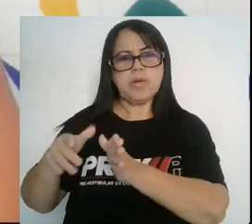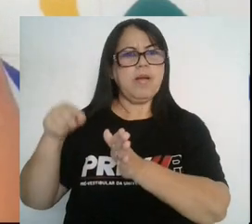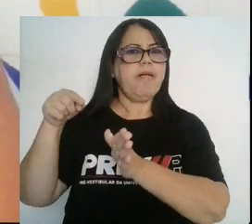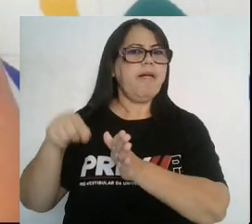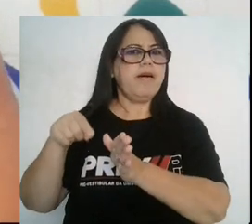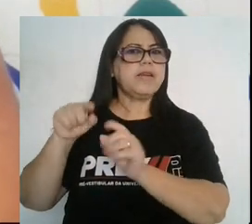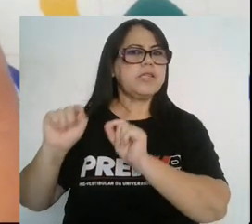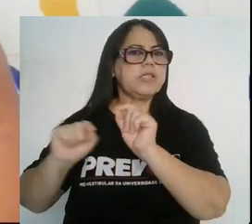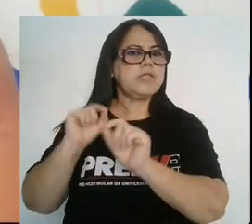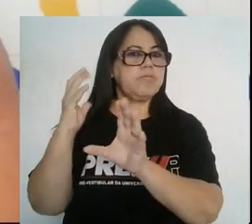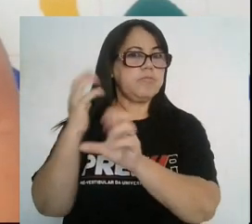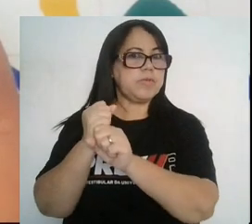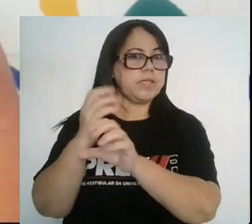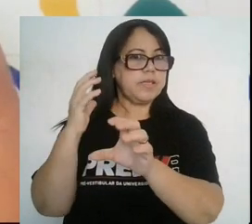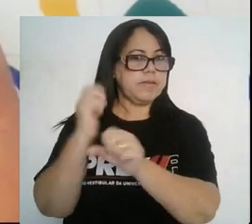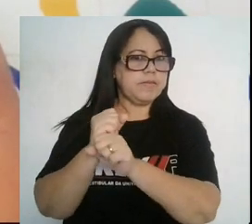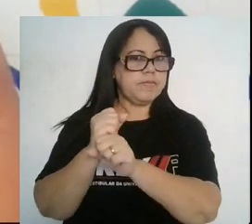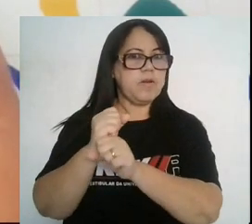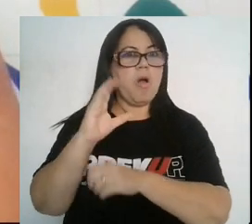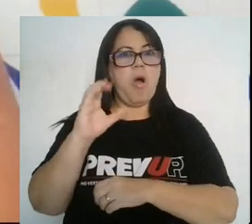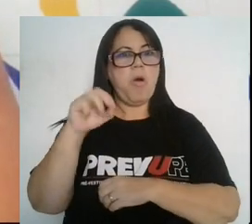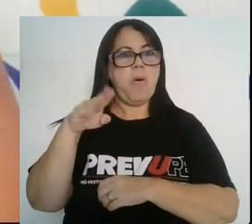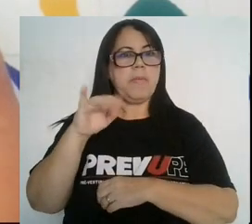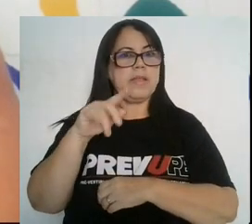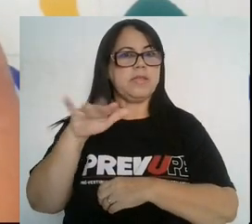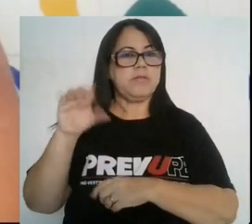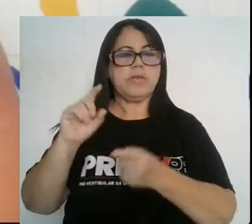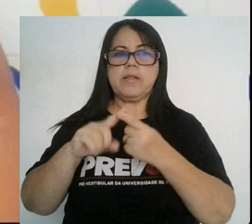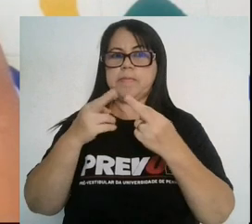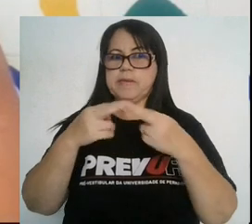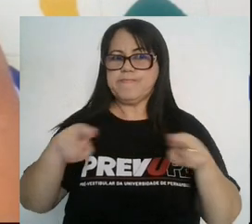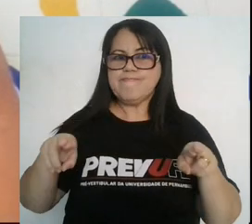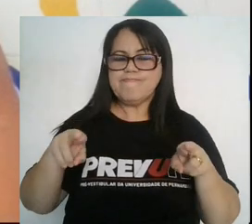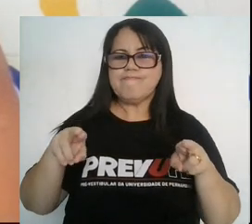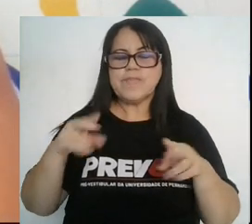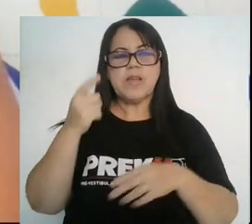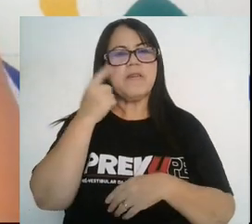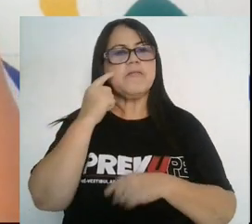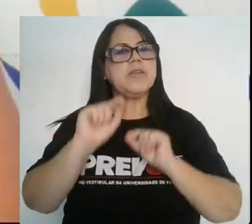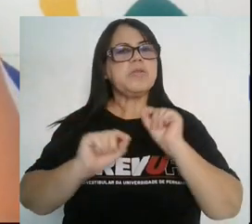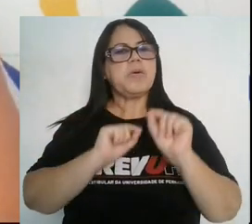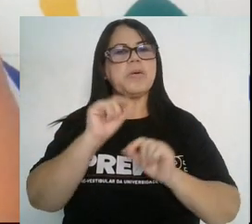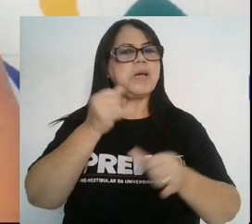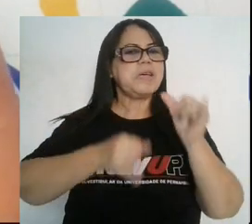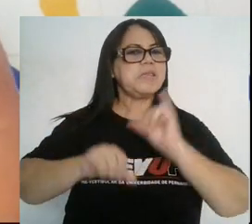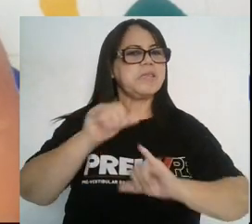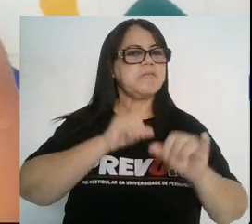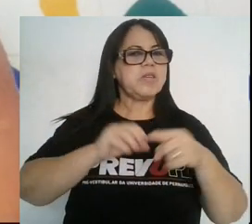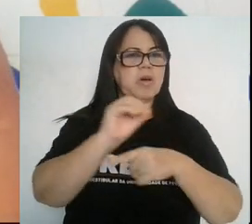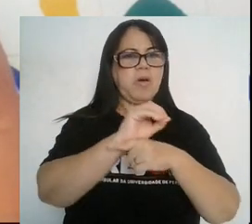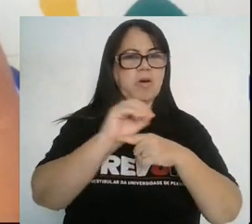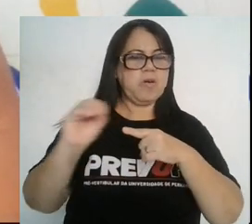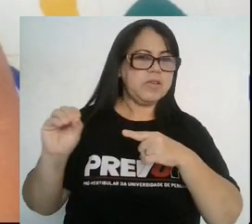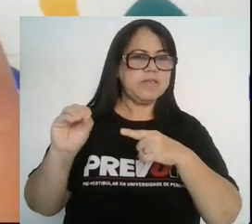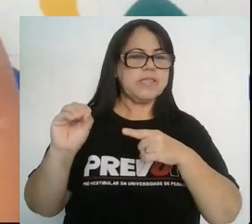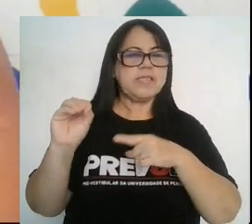componente associada aos cálculos, combinações e seus resultados, atendendo especialmente a química orgânica